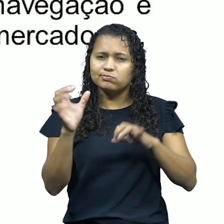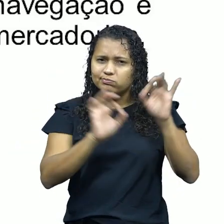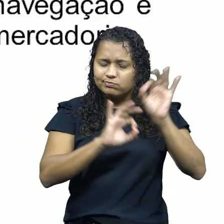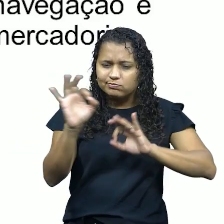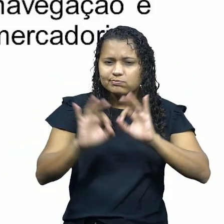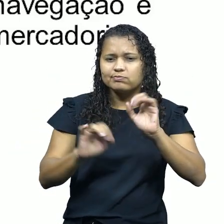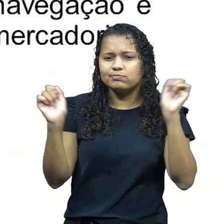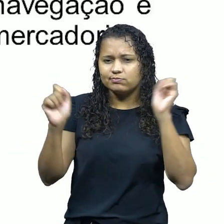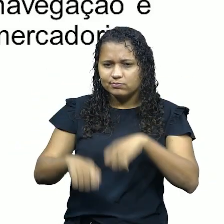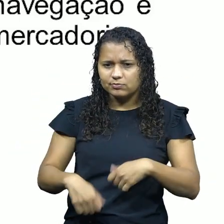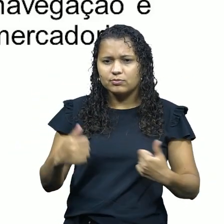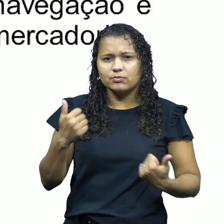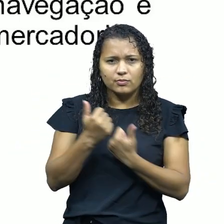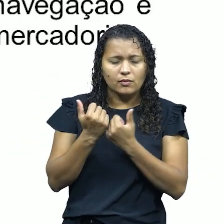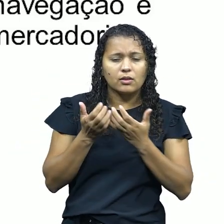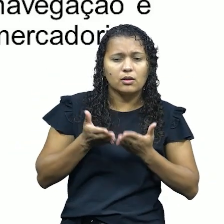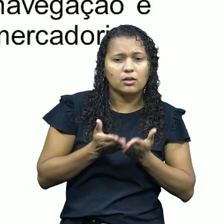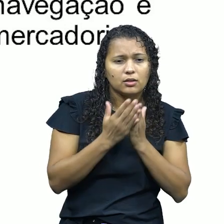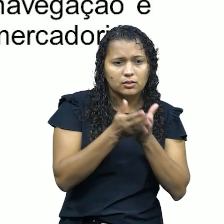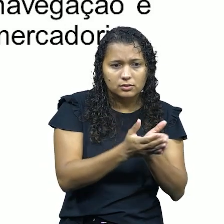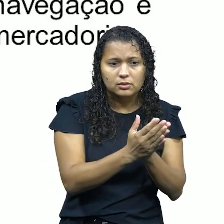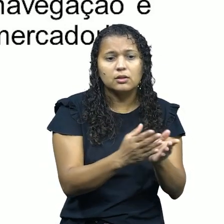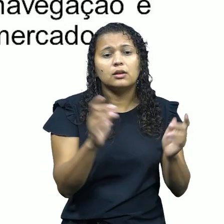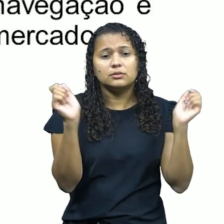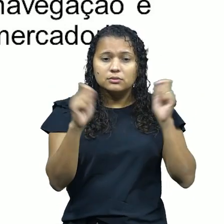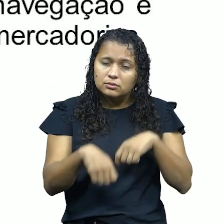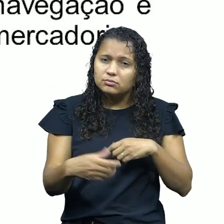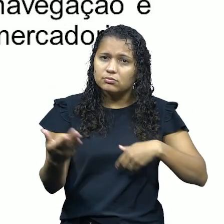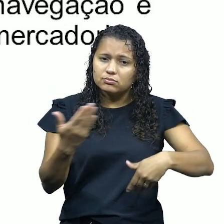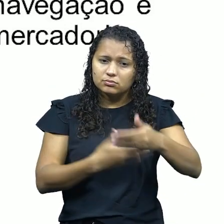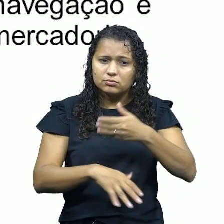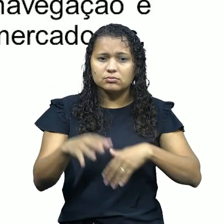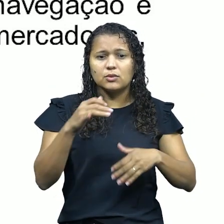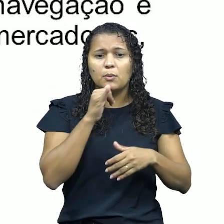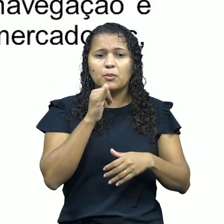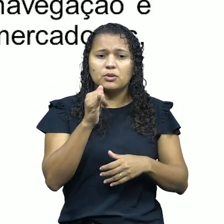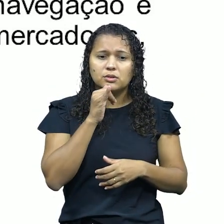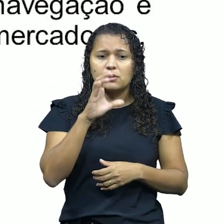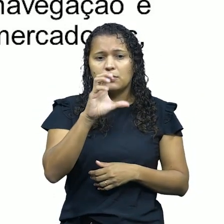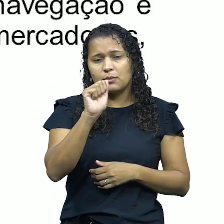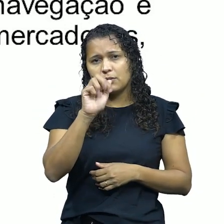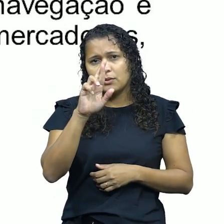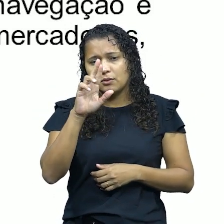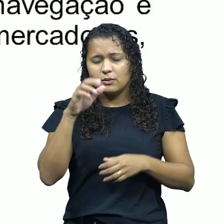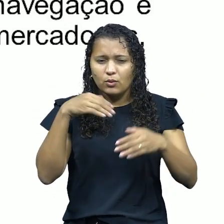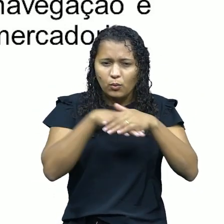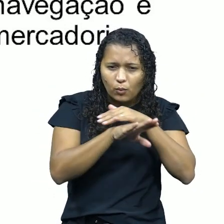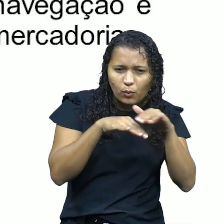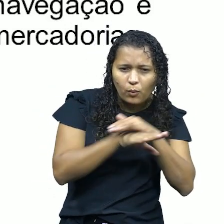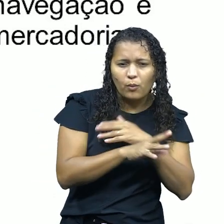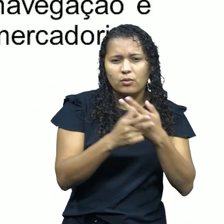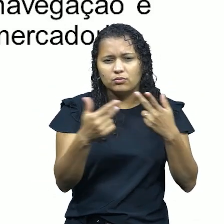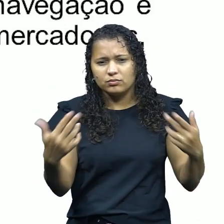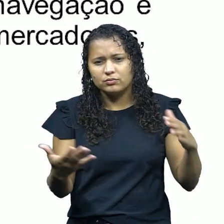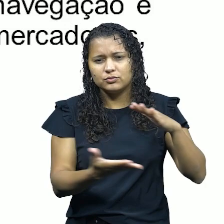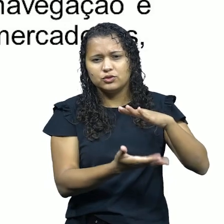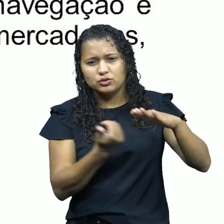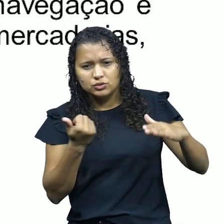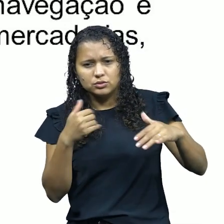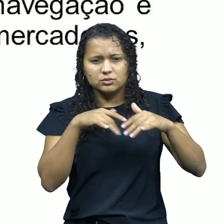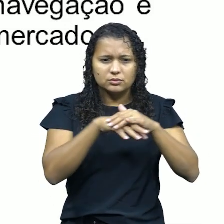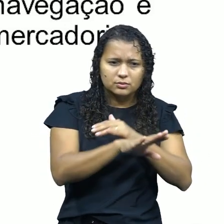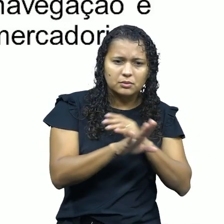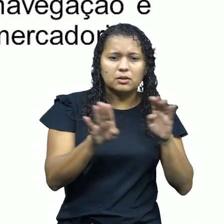adequadas para apoiar a navegação e realizar as operações de carga, de descarga e guarda de mercadorias, embarque